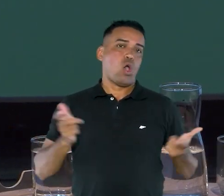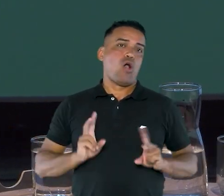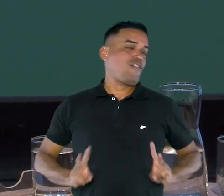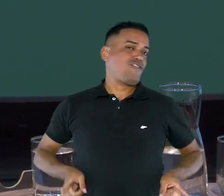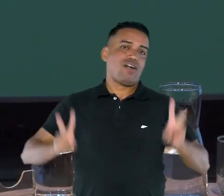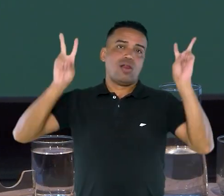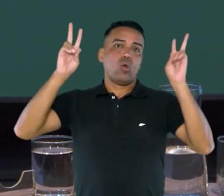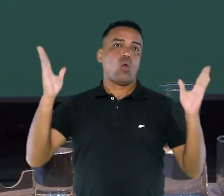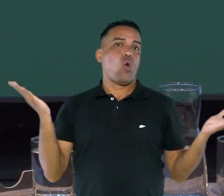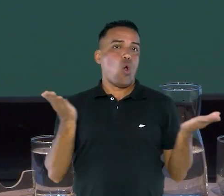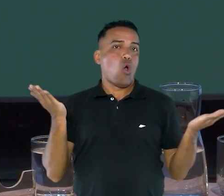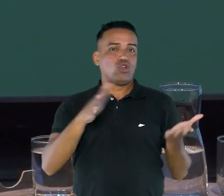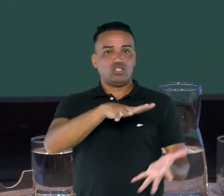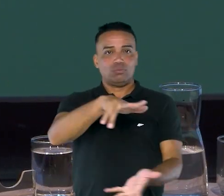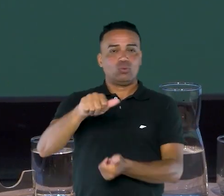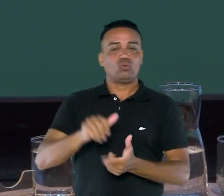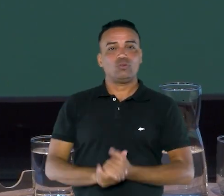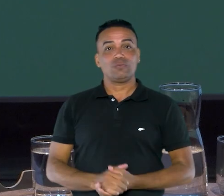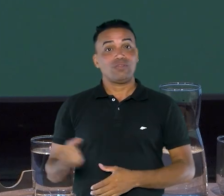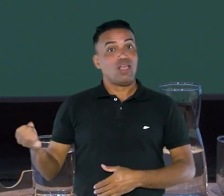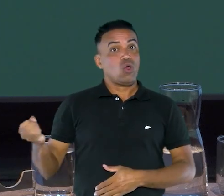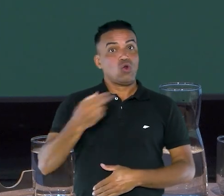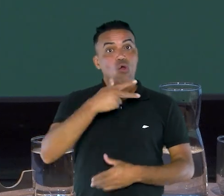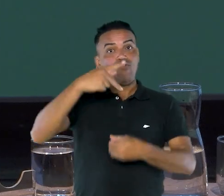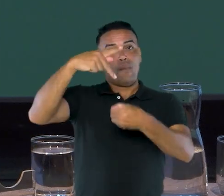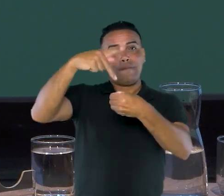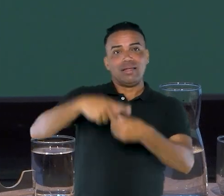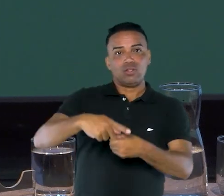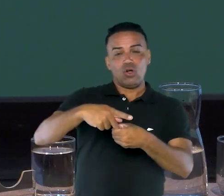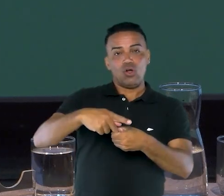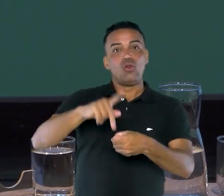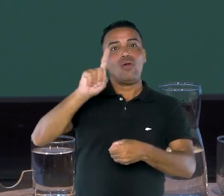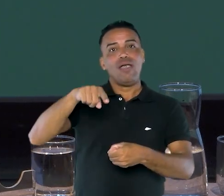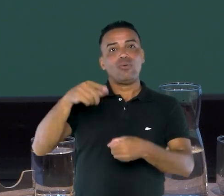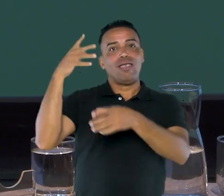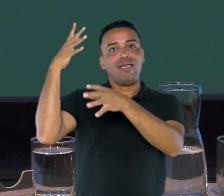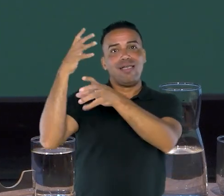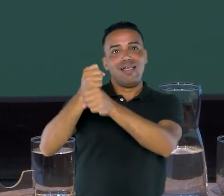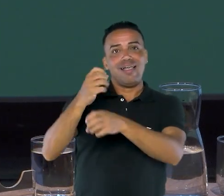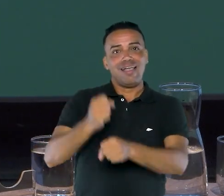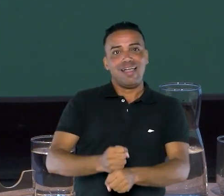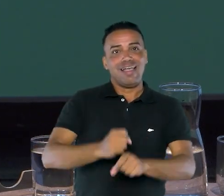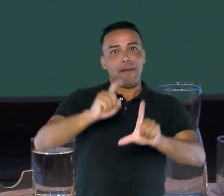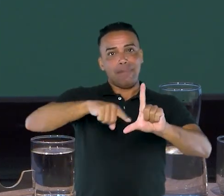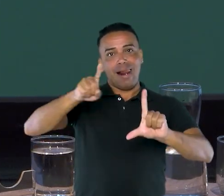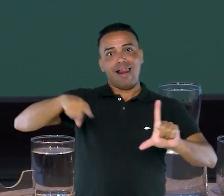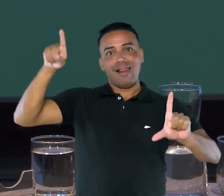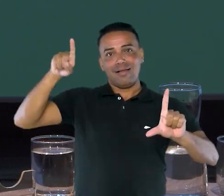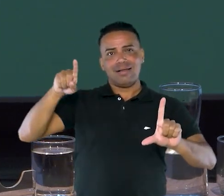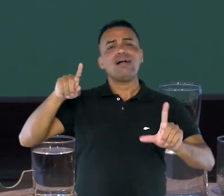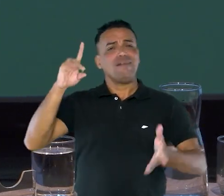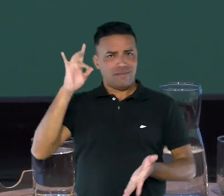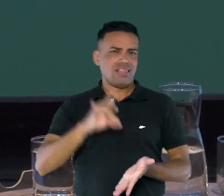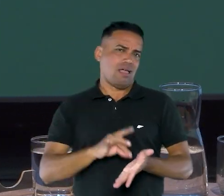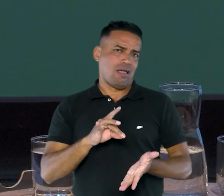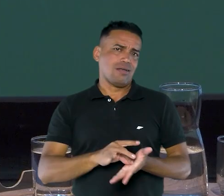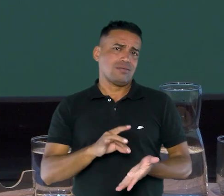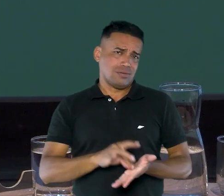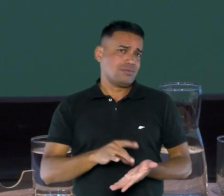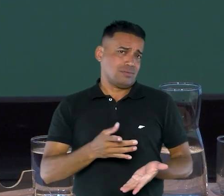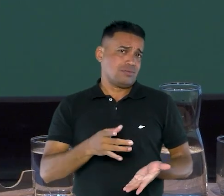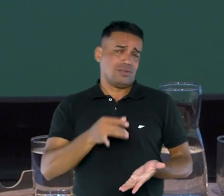contemporâneo. Dizem que o novo petróleo são os dados. E é verdade,